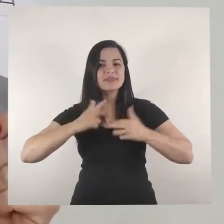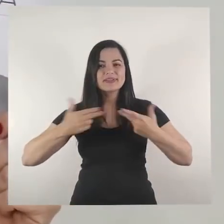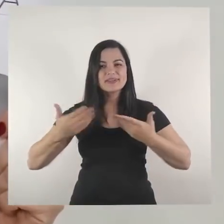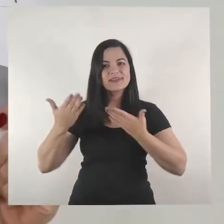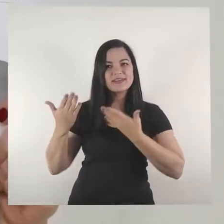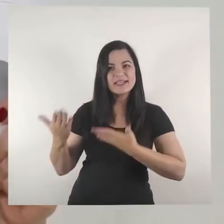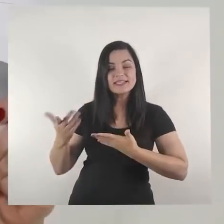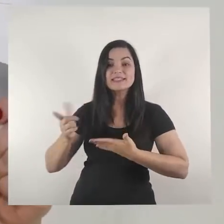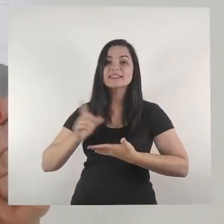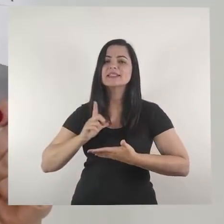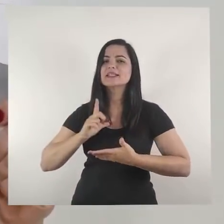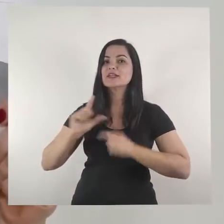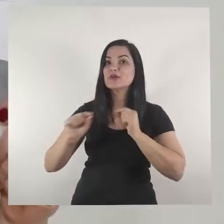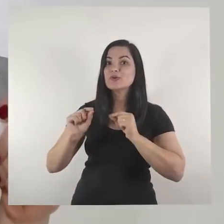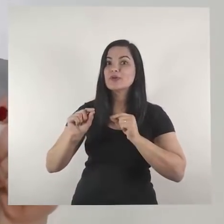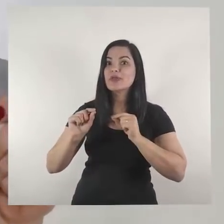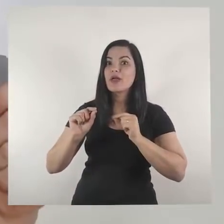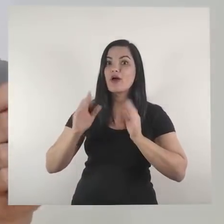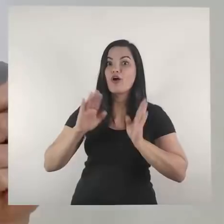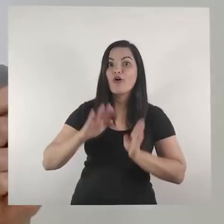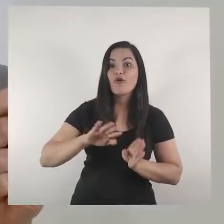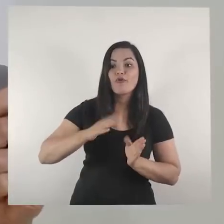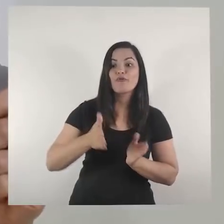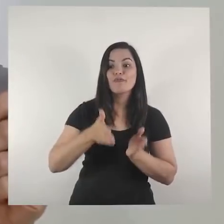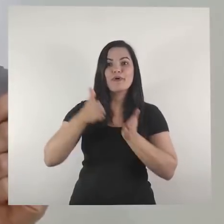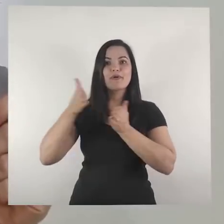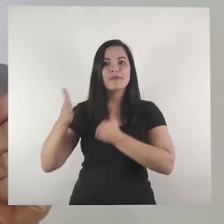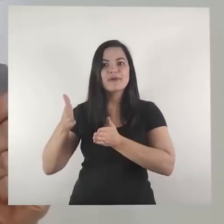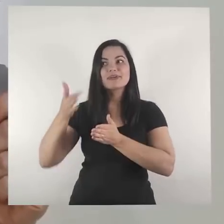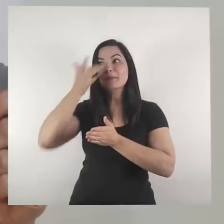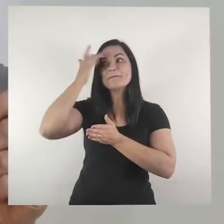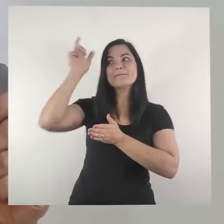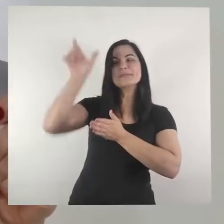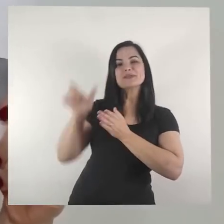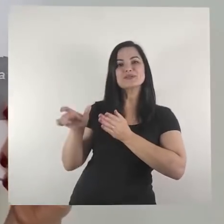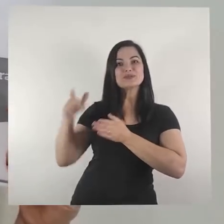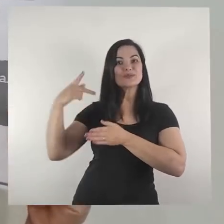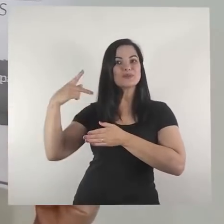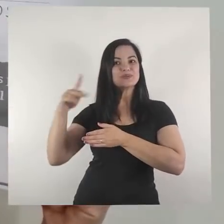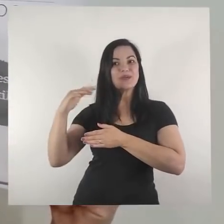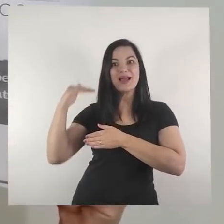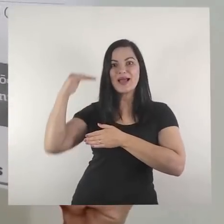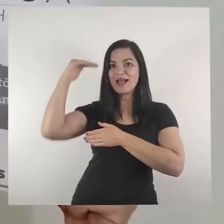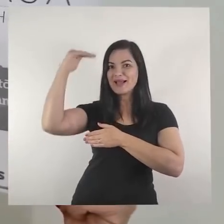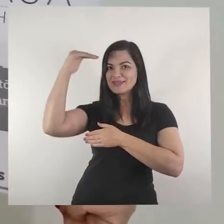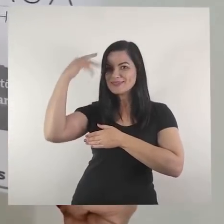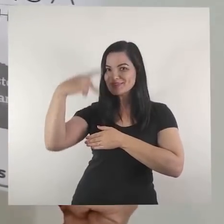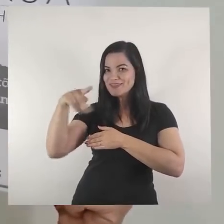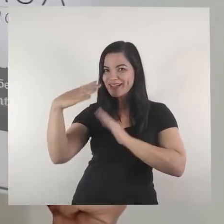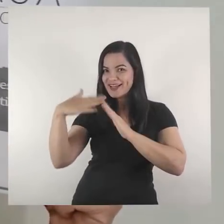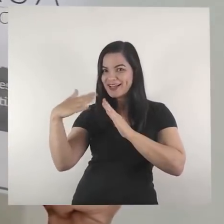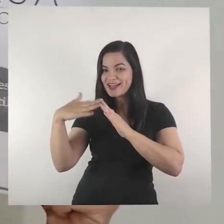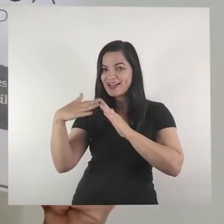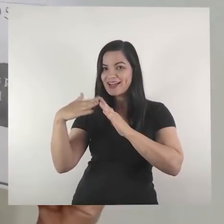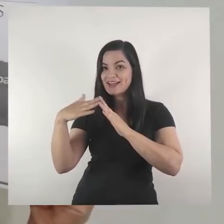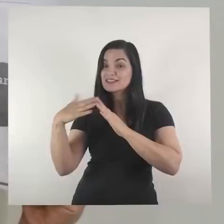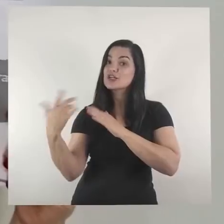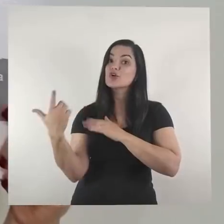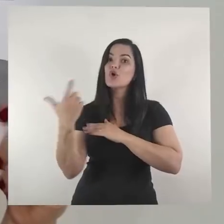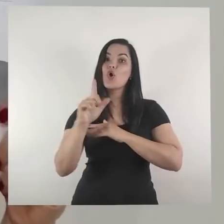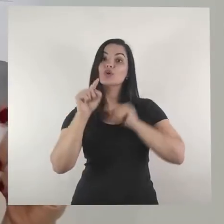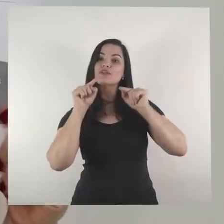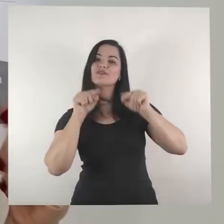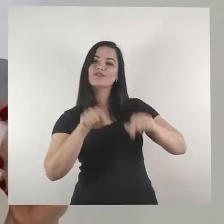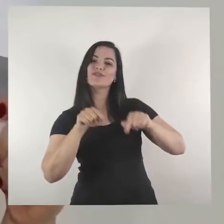uma parte para essa pessoa que está aí do seu lado ler e outra para você fazer.